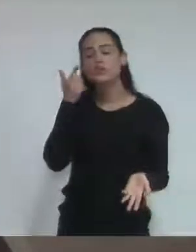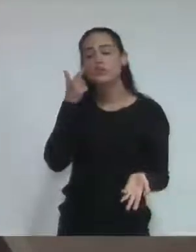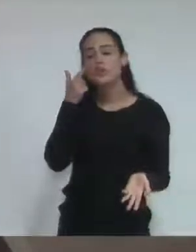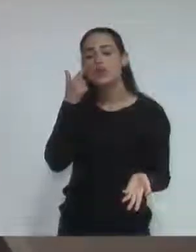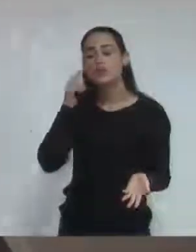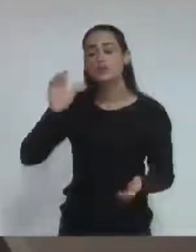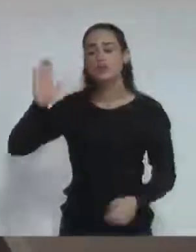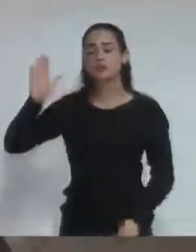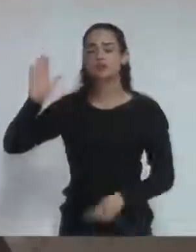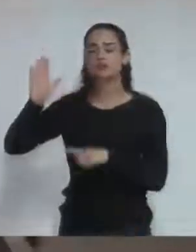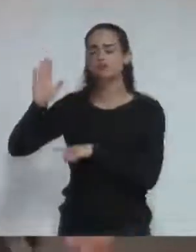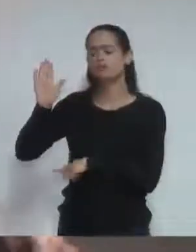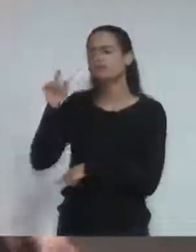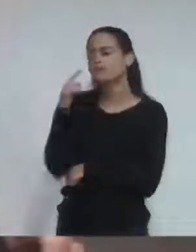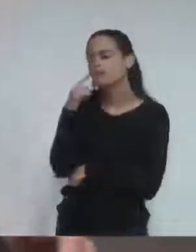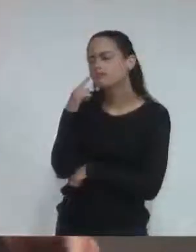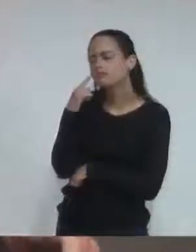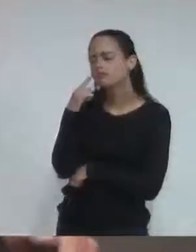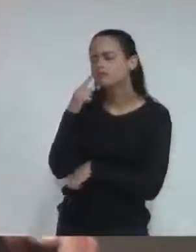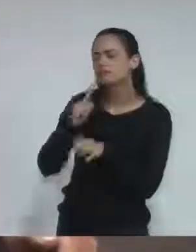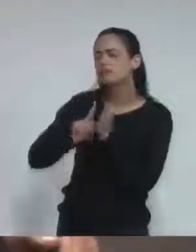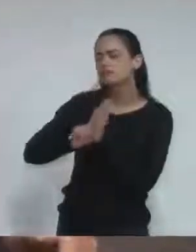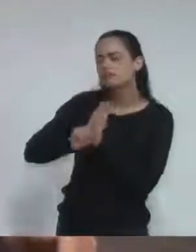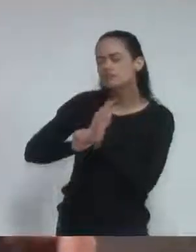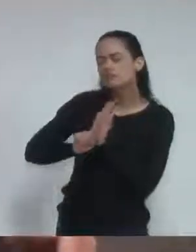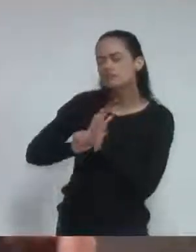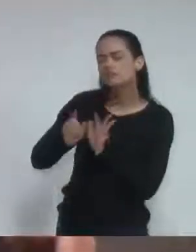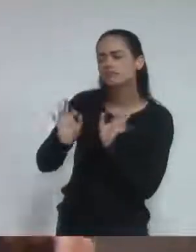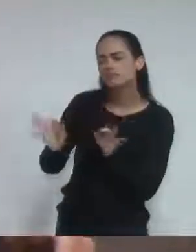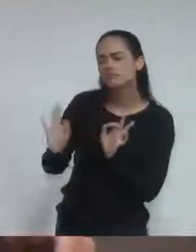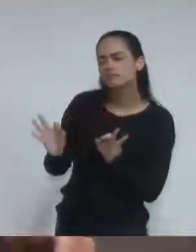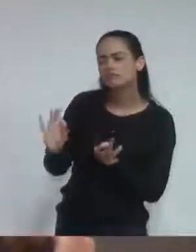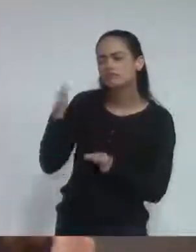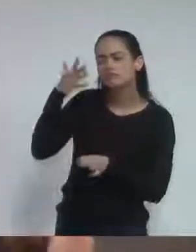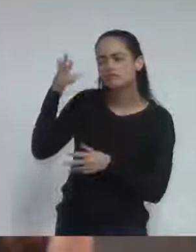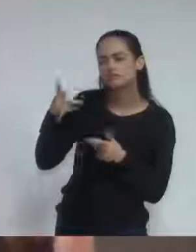todos os candidatos. Né? Eu estarei